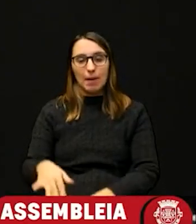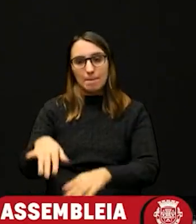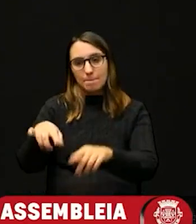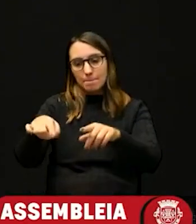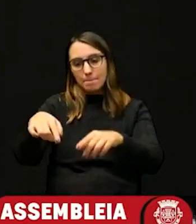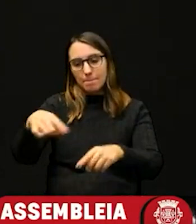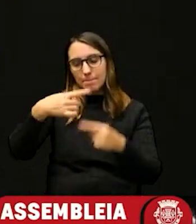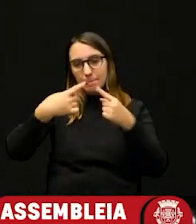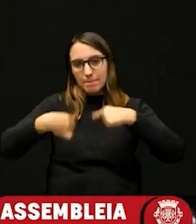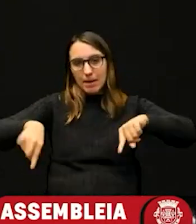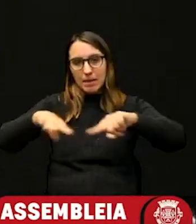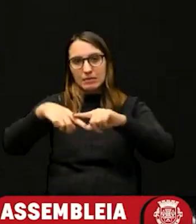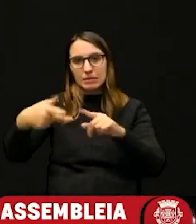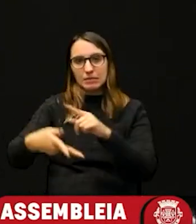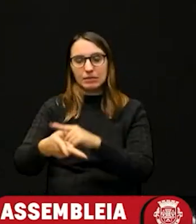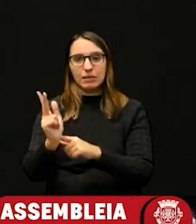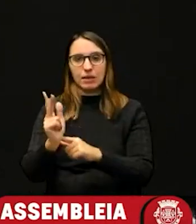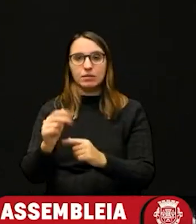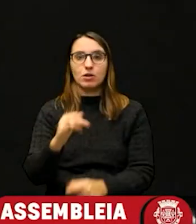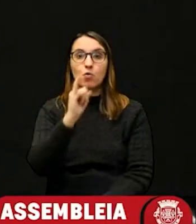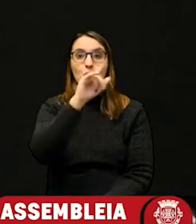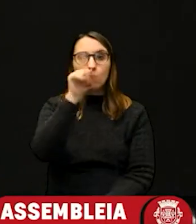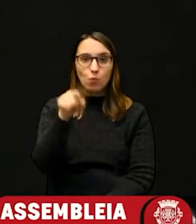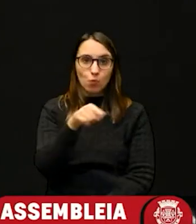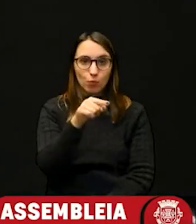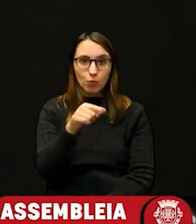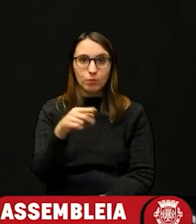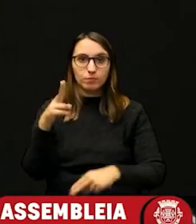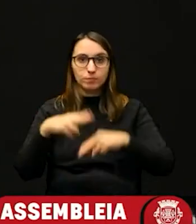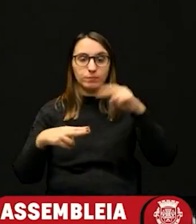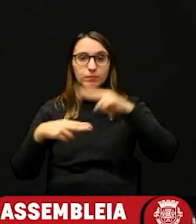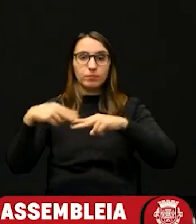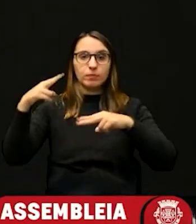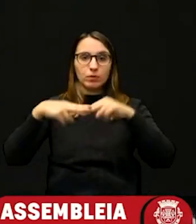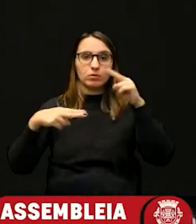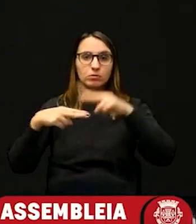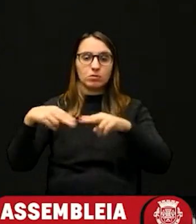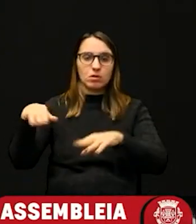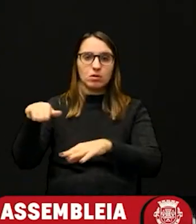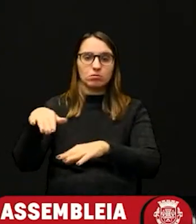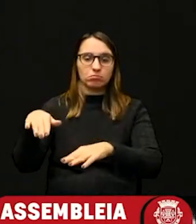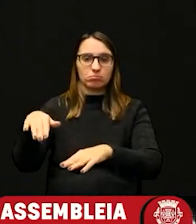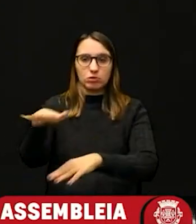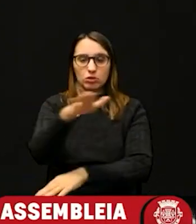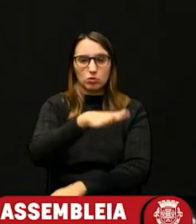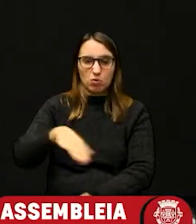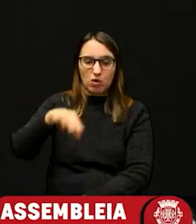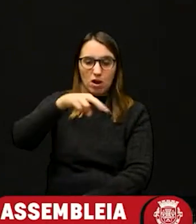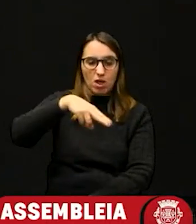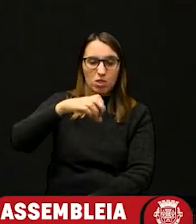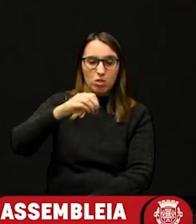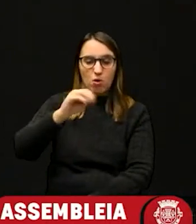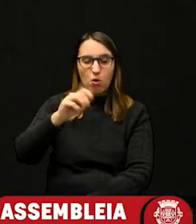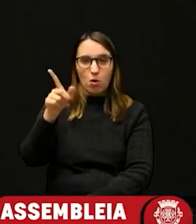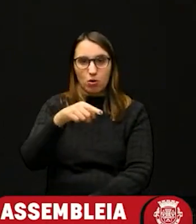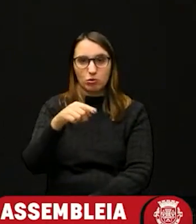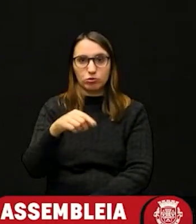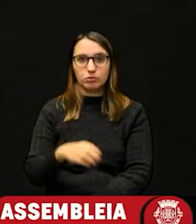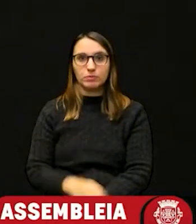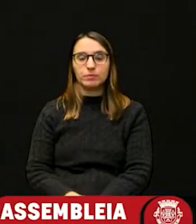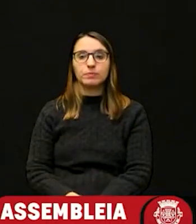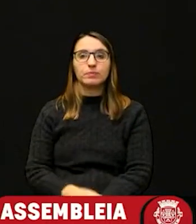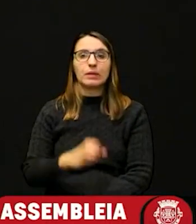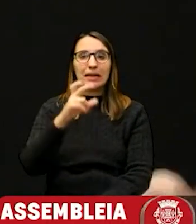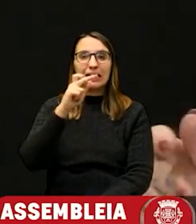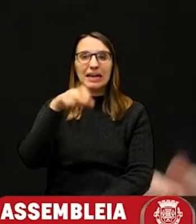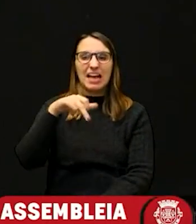Iria na discussão do documento José Nunes da cdu agitou as águas lembrando o histórico do processo e várias obras